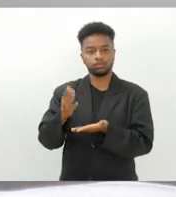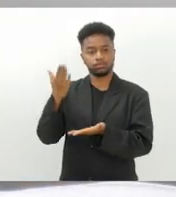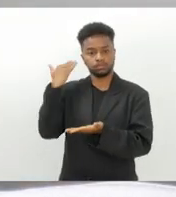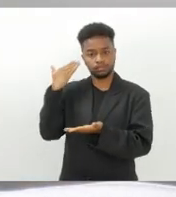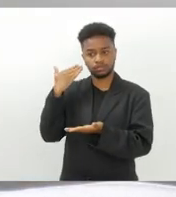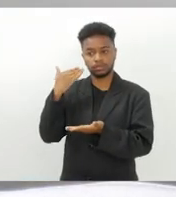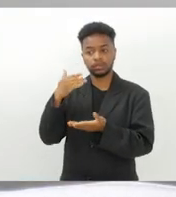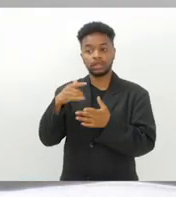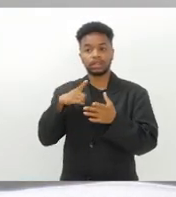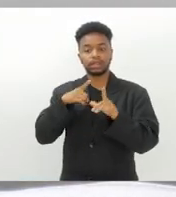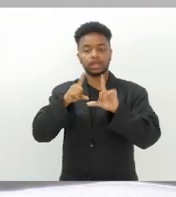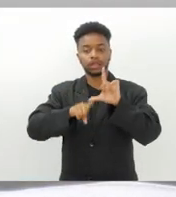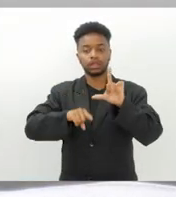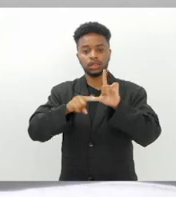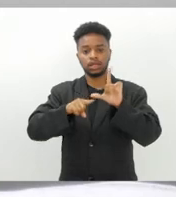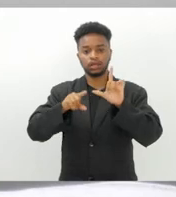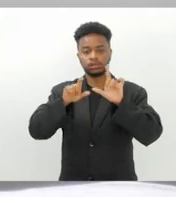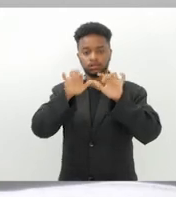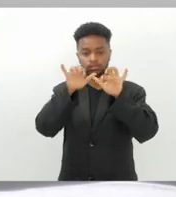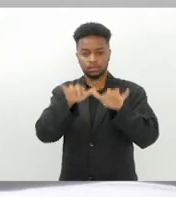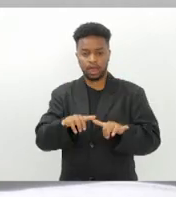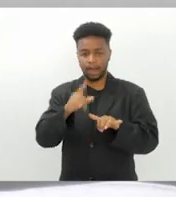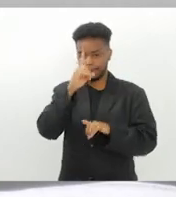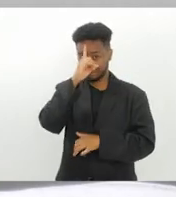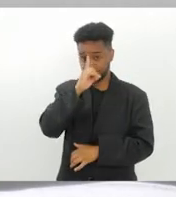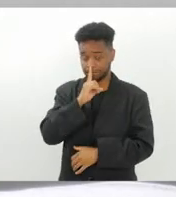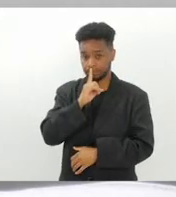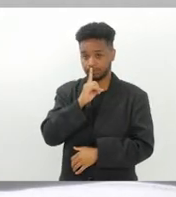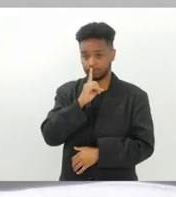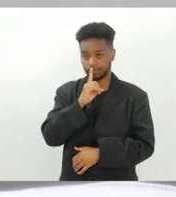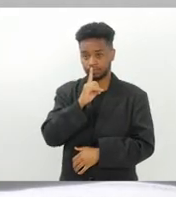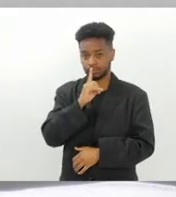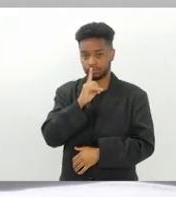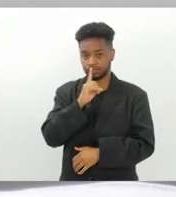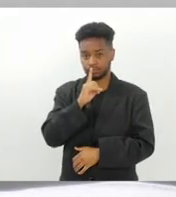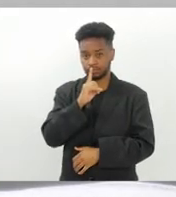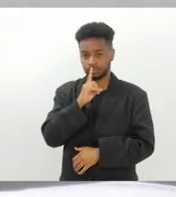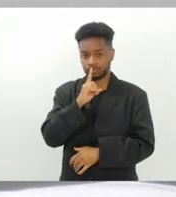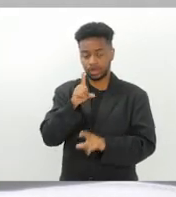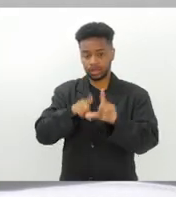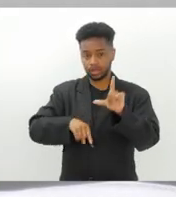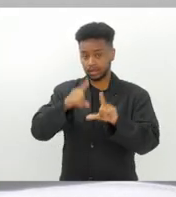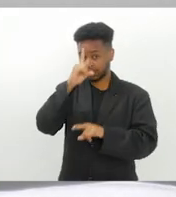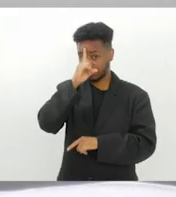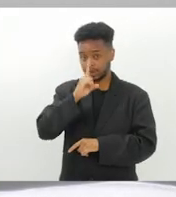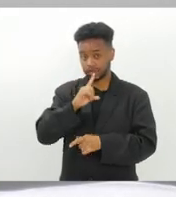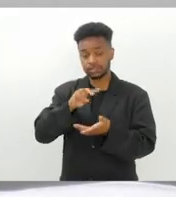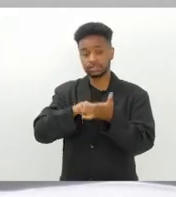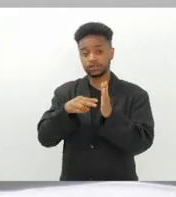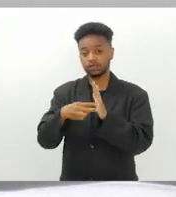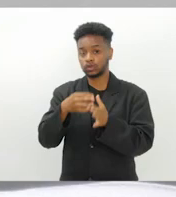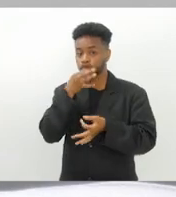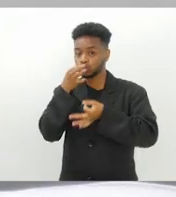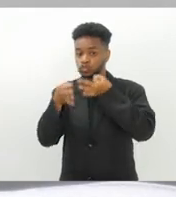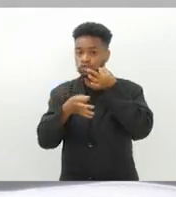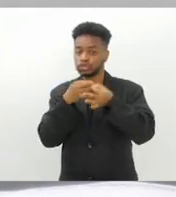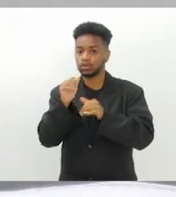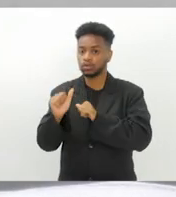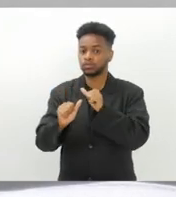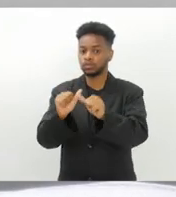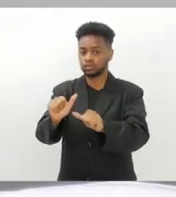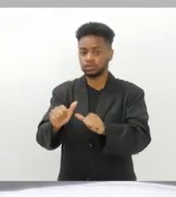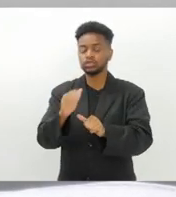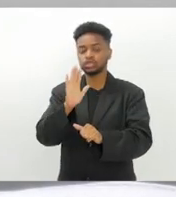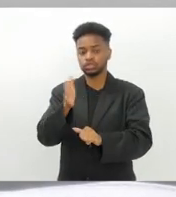que está em letra amarela, o que está em letra amarela são as sugestões que já